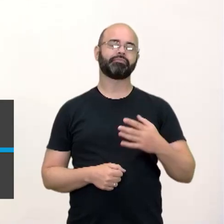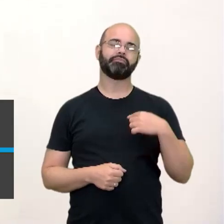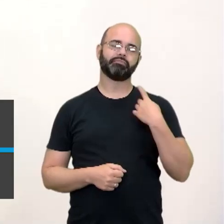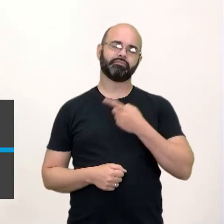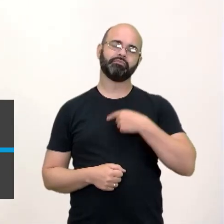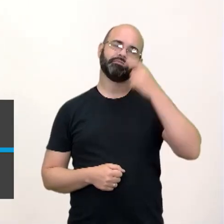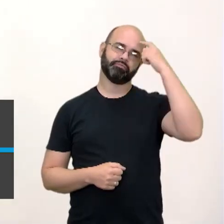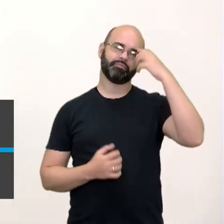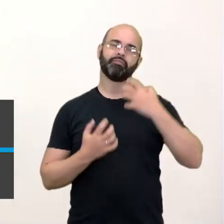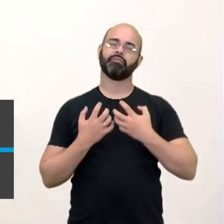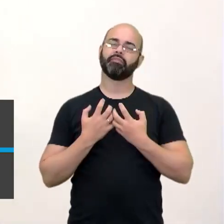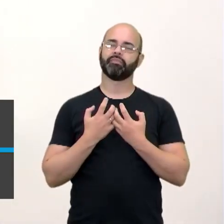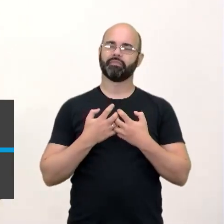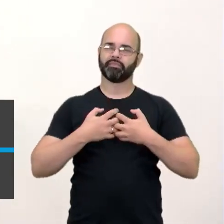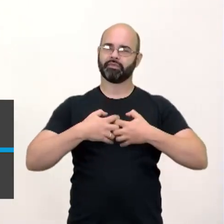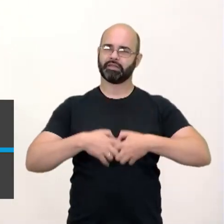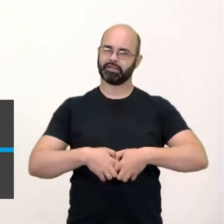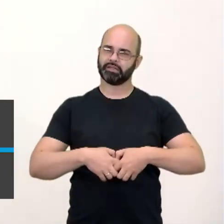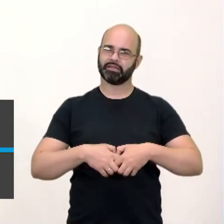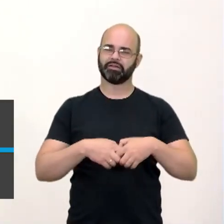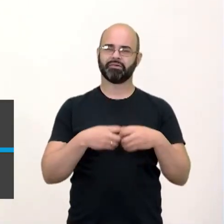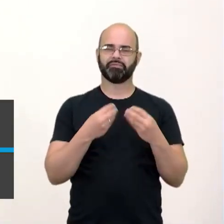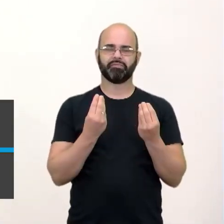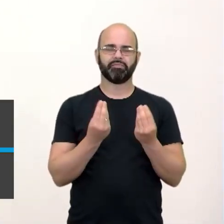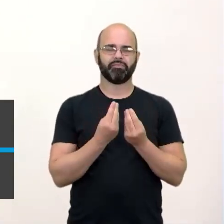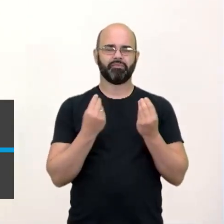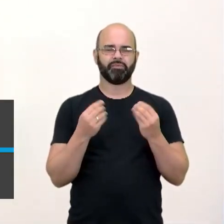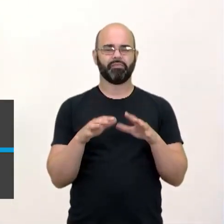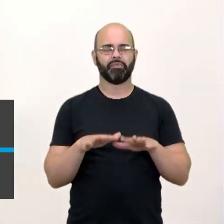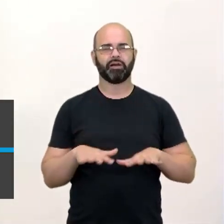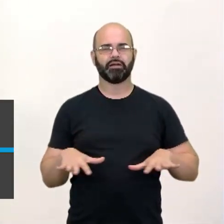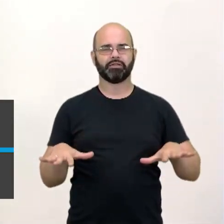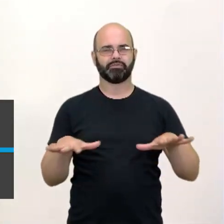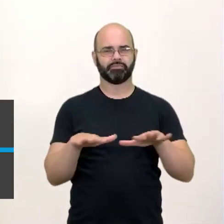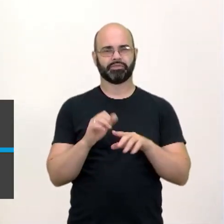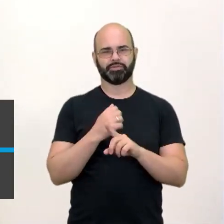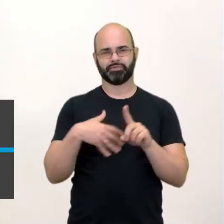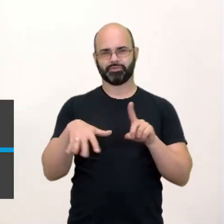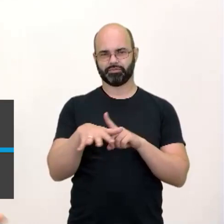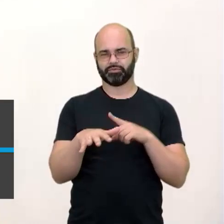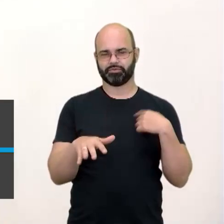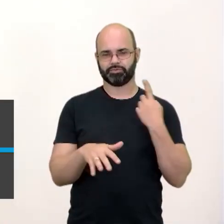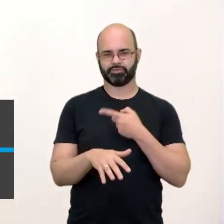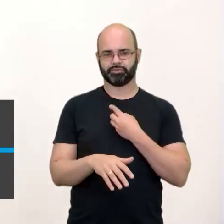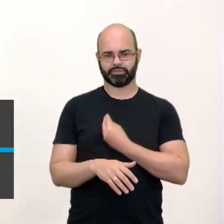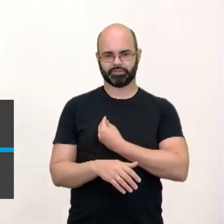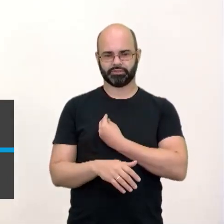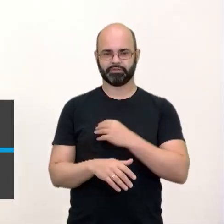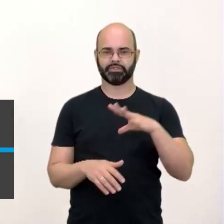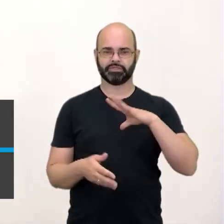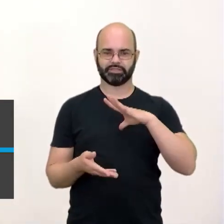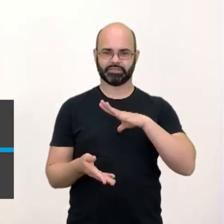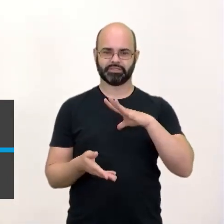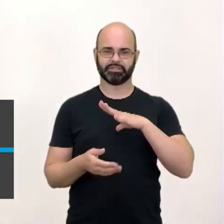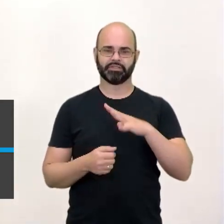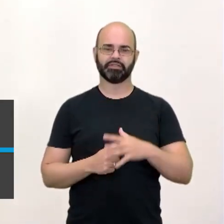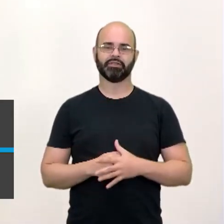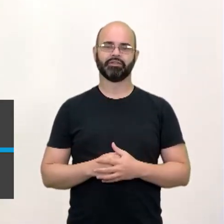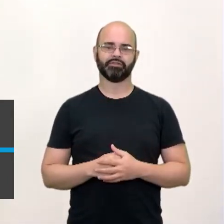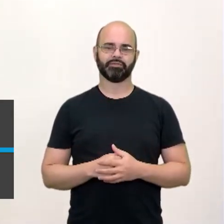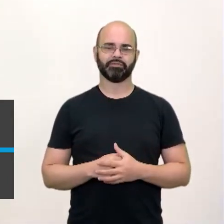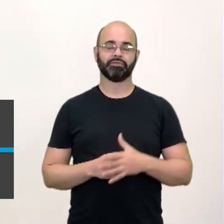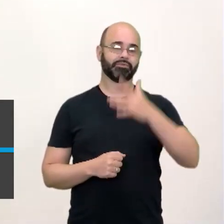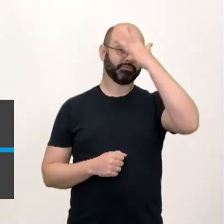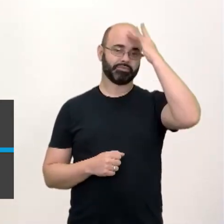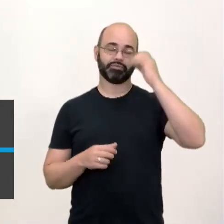uma compreensão muito mais substancial sobre o espaço social que nós vivemos, no caso a cidade, pelo olhar do